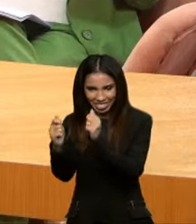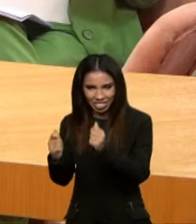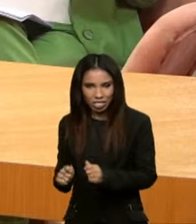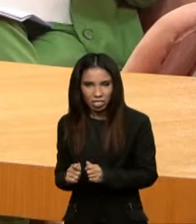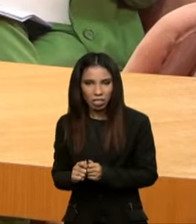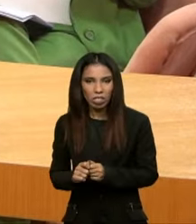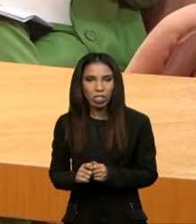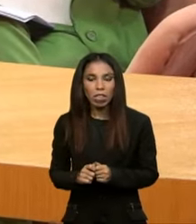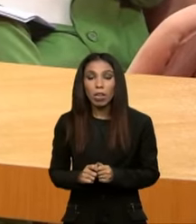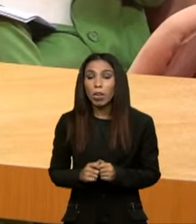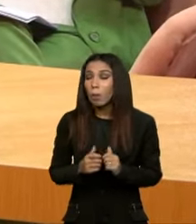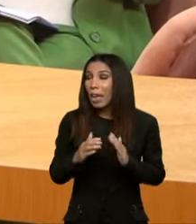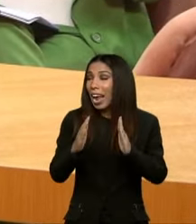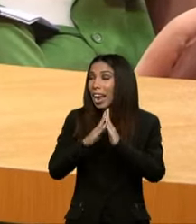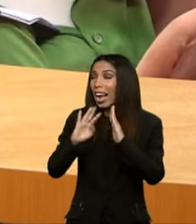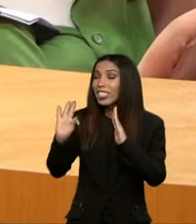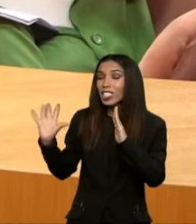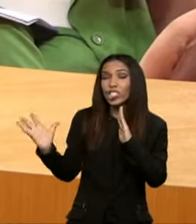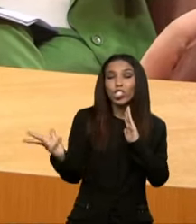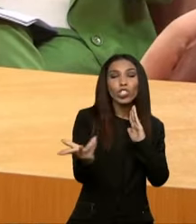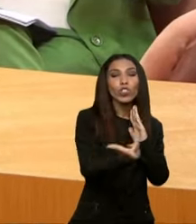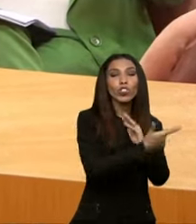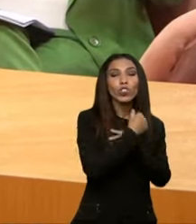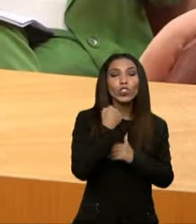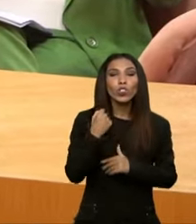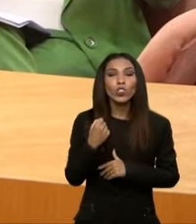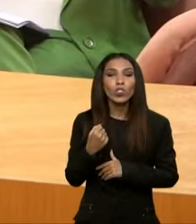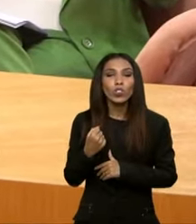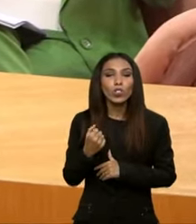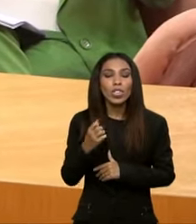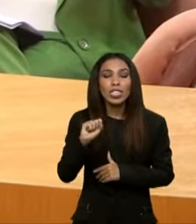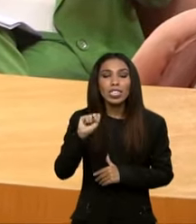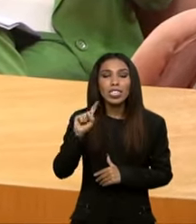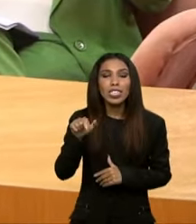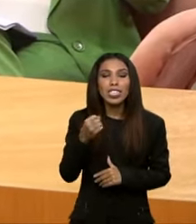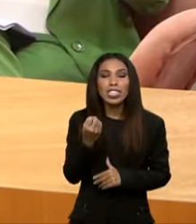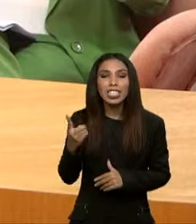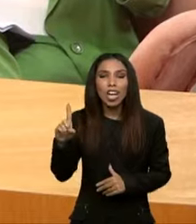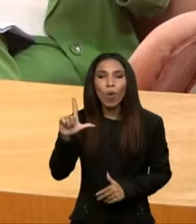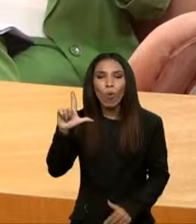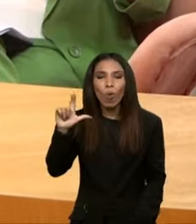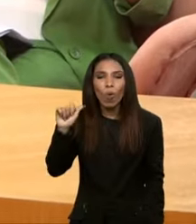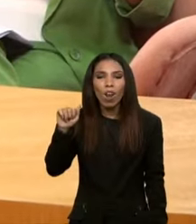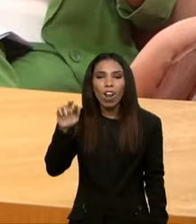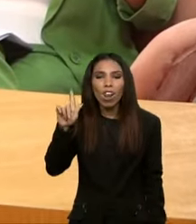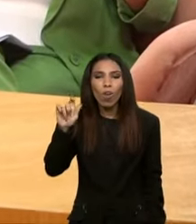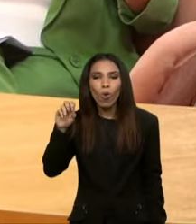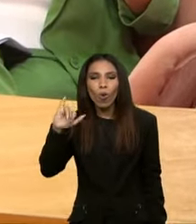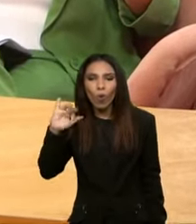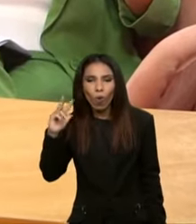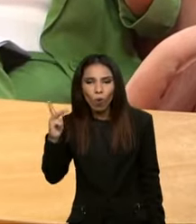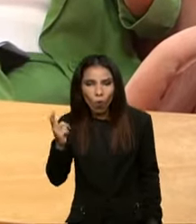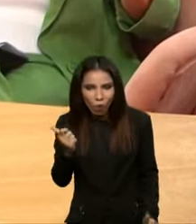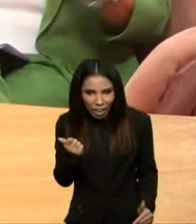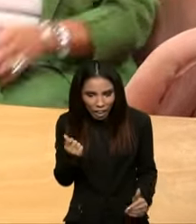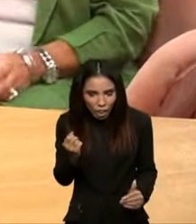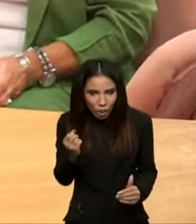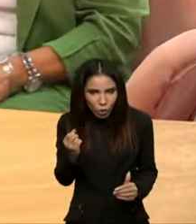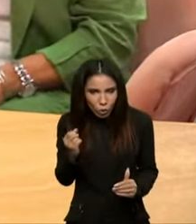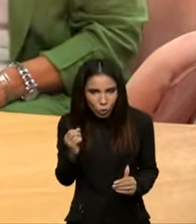minha casa toda. E que, mas o seu santinho, mais assim, é São Longuinho. Ai, São Longuinho, gente. Eu sempre peço pra ele. Você perde muita coisa? O quê?